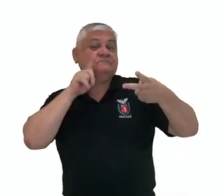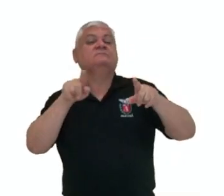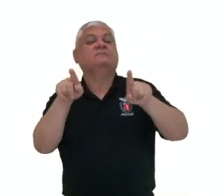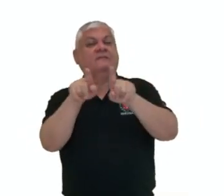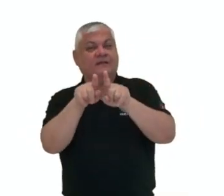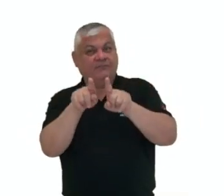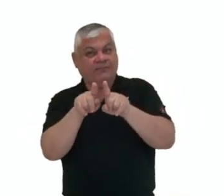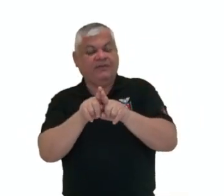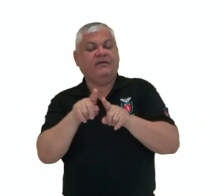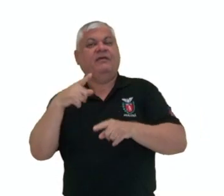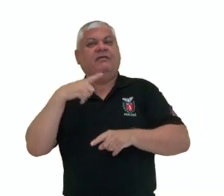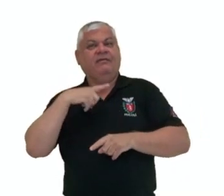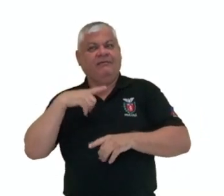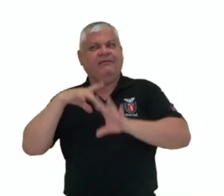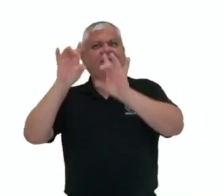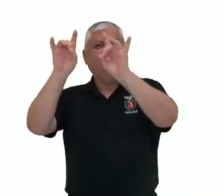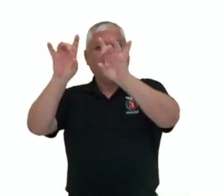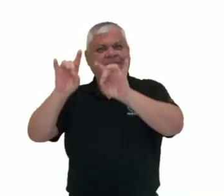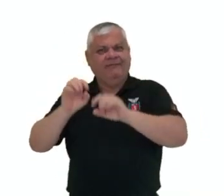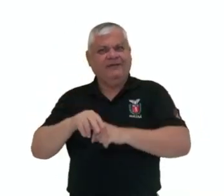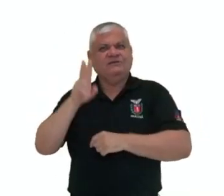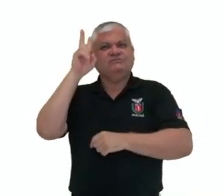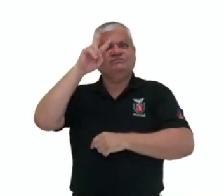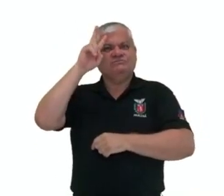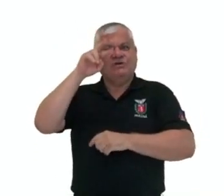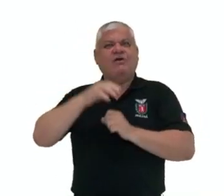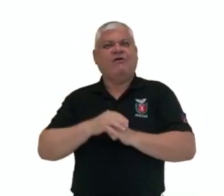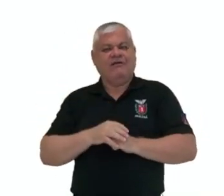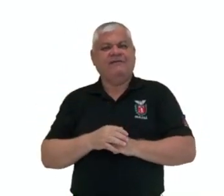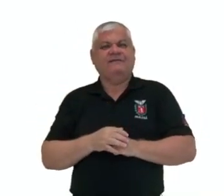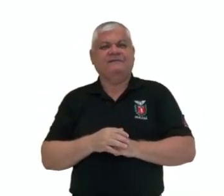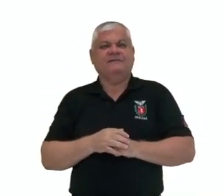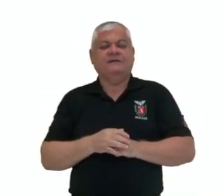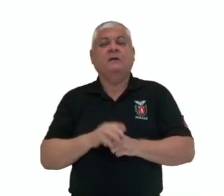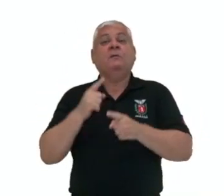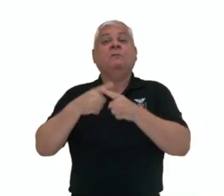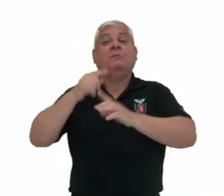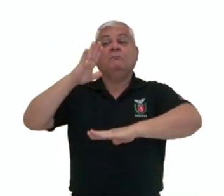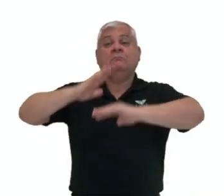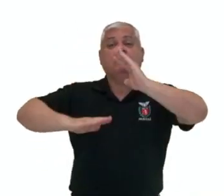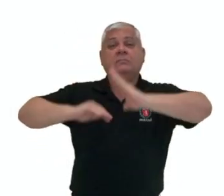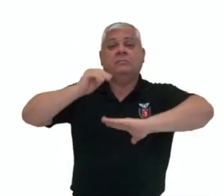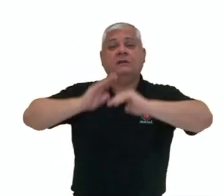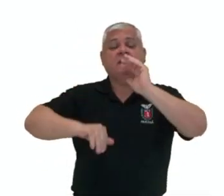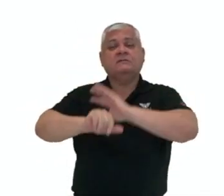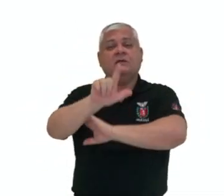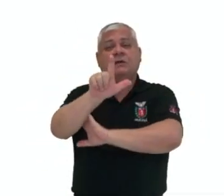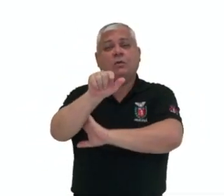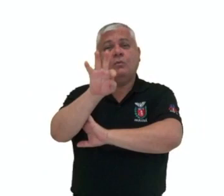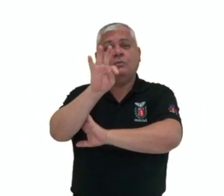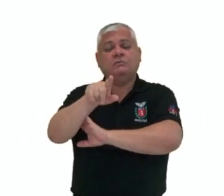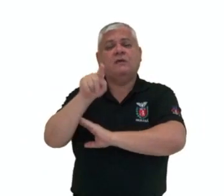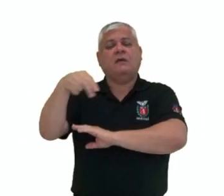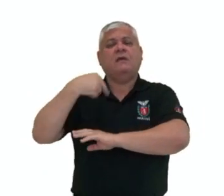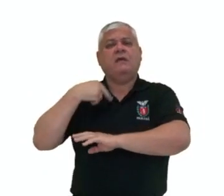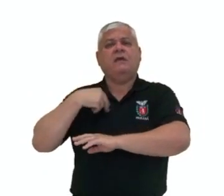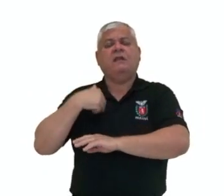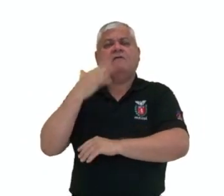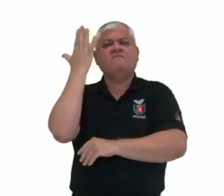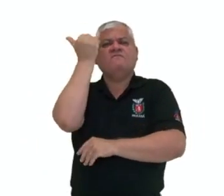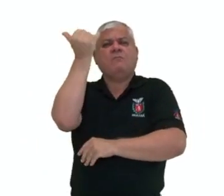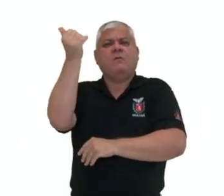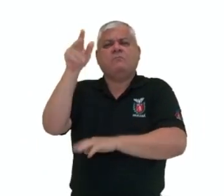quando trata-se da história dessa modalidade de combate, pois essa prática fazia parte de atividades populares e